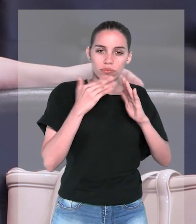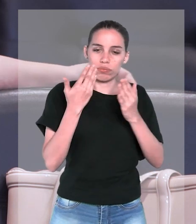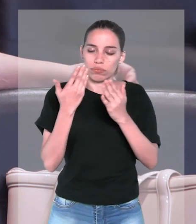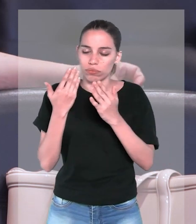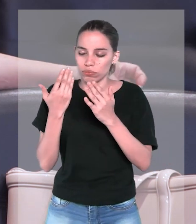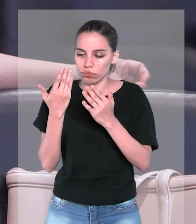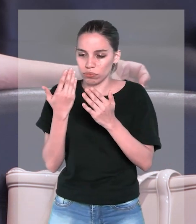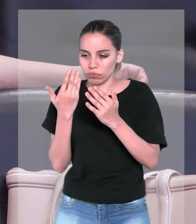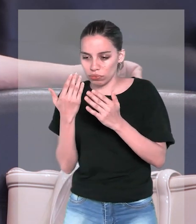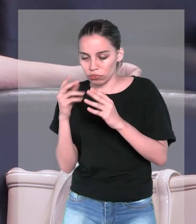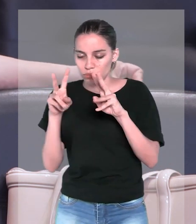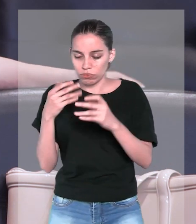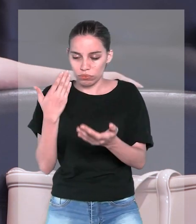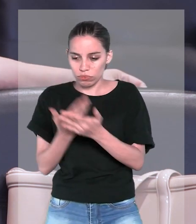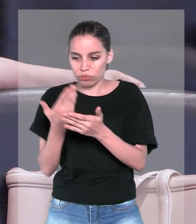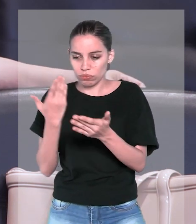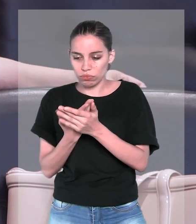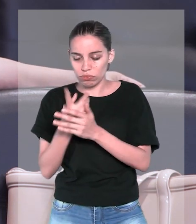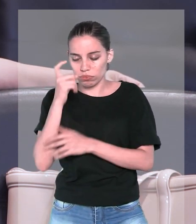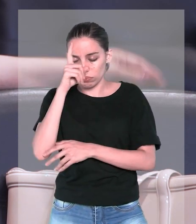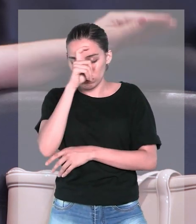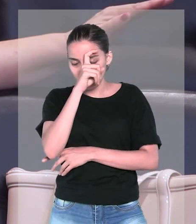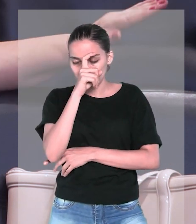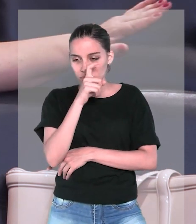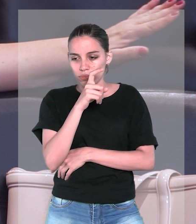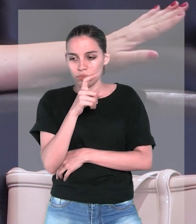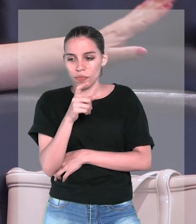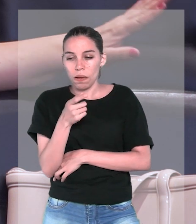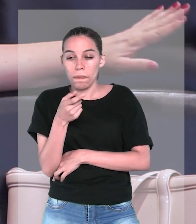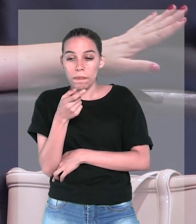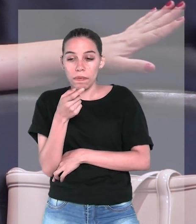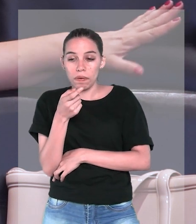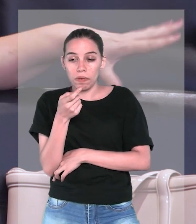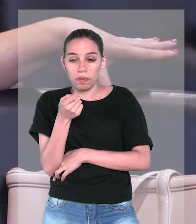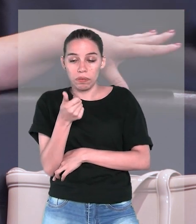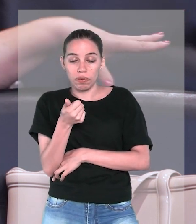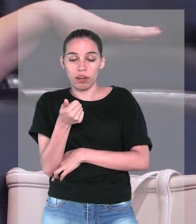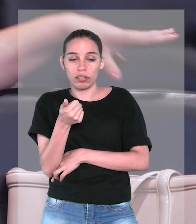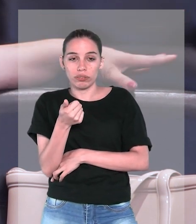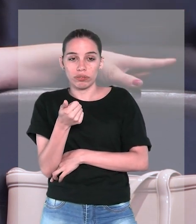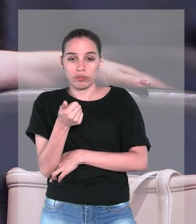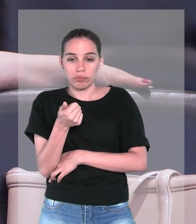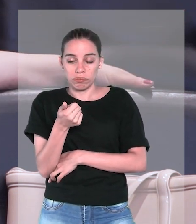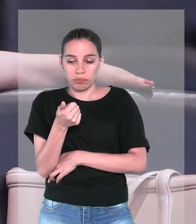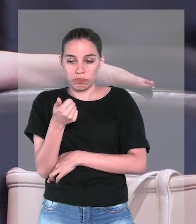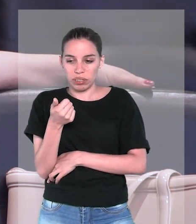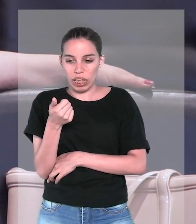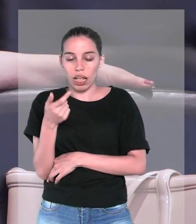nos auxiliasse na construção de um pensamento de como arredar um pouquinho da escola tão